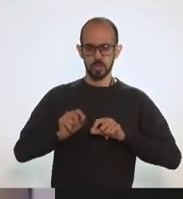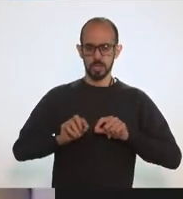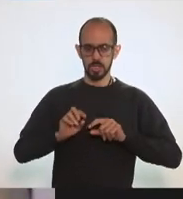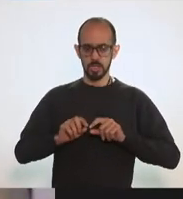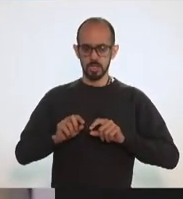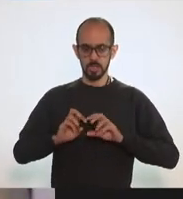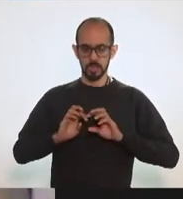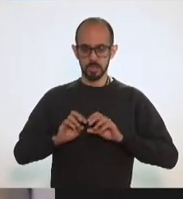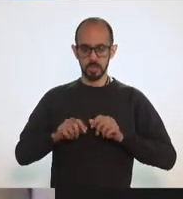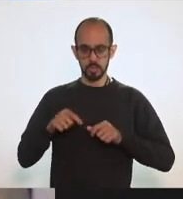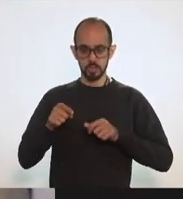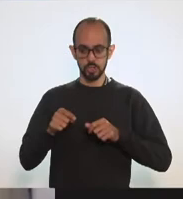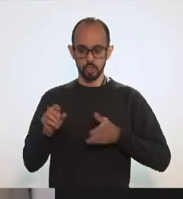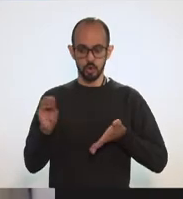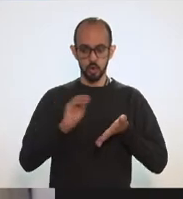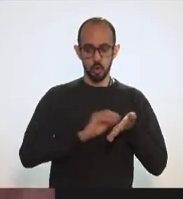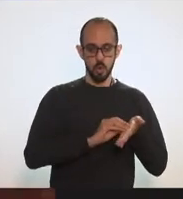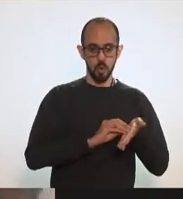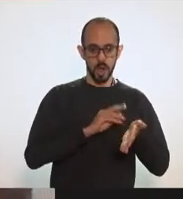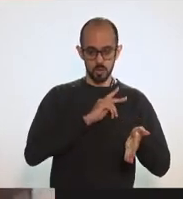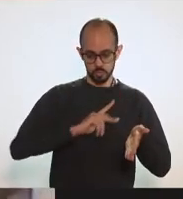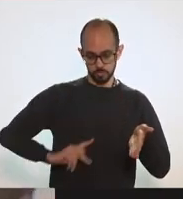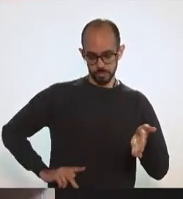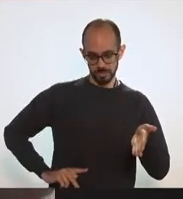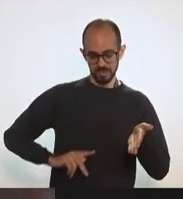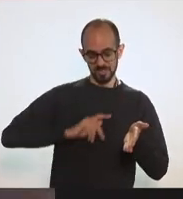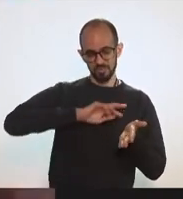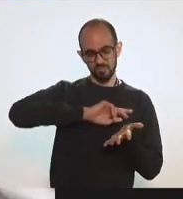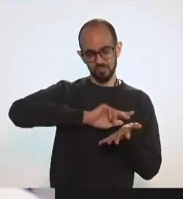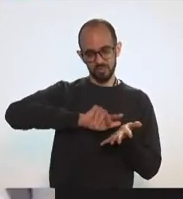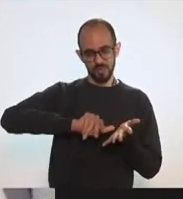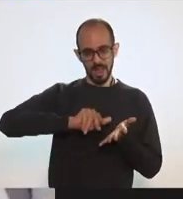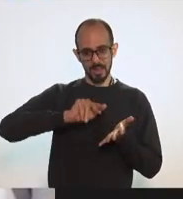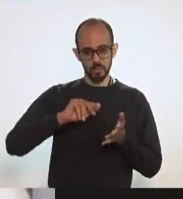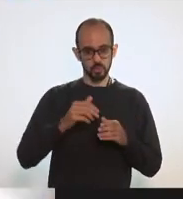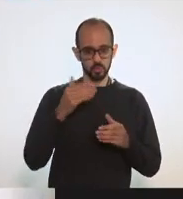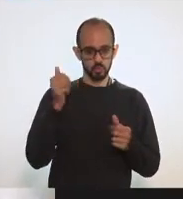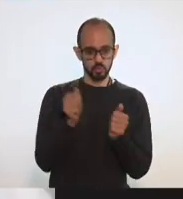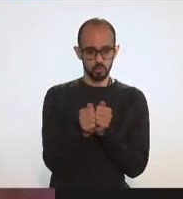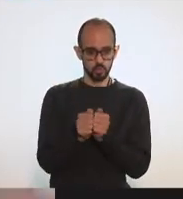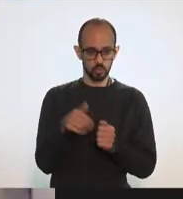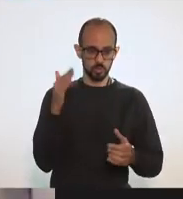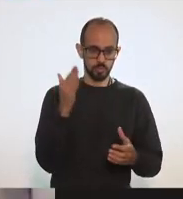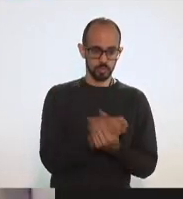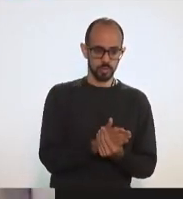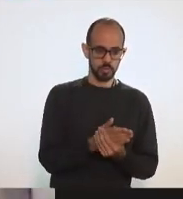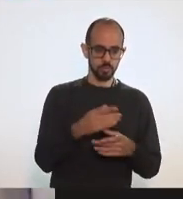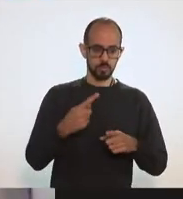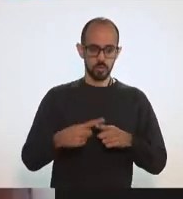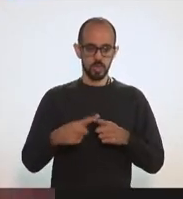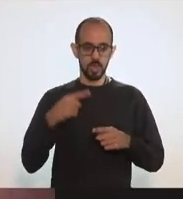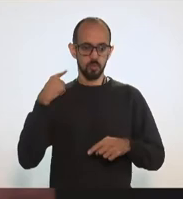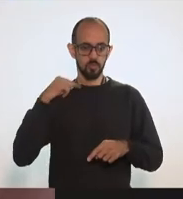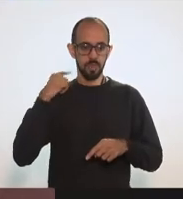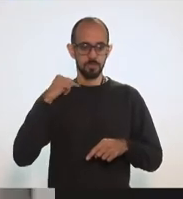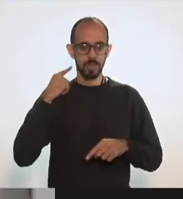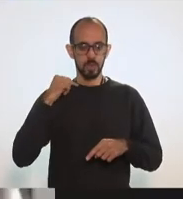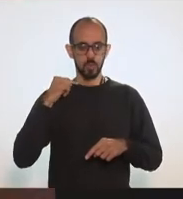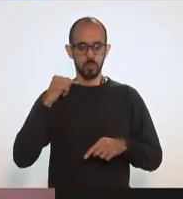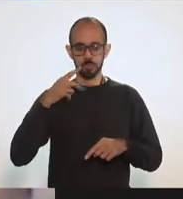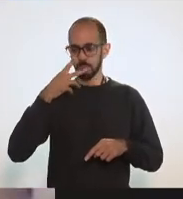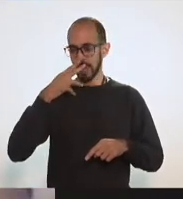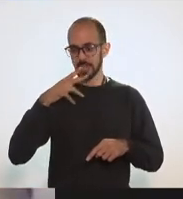situação de indiciamento, haja vista que existe uma cadeia de diretores, gerentes. O Flamengo parece um poder público